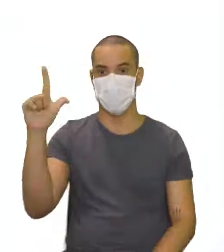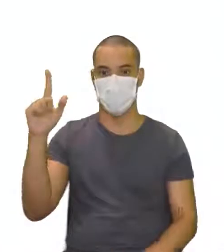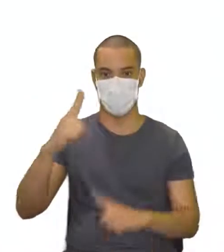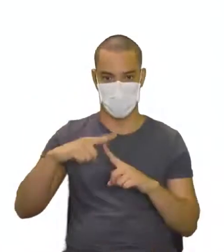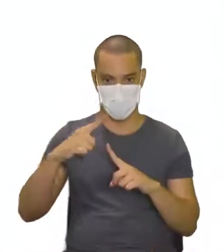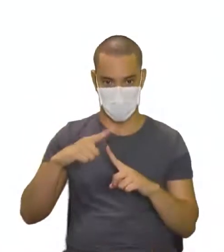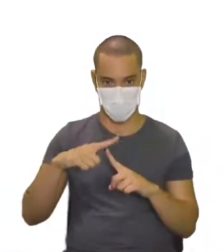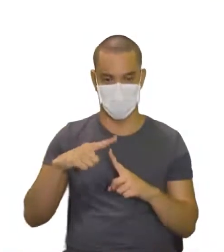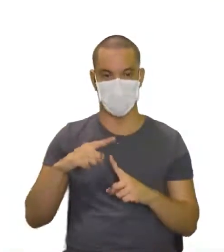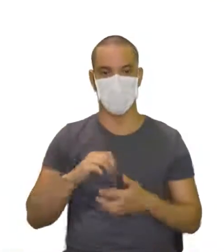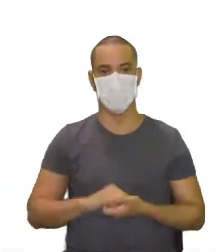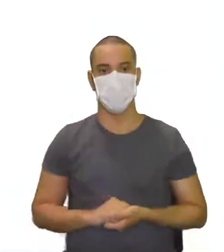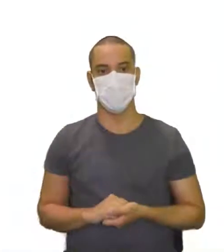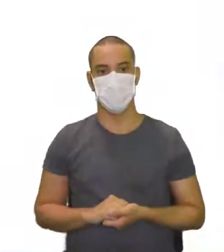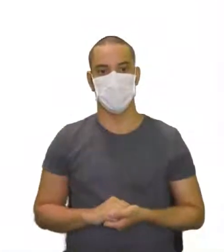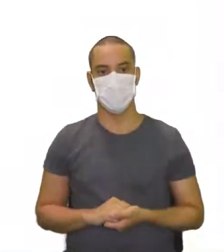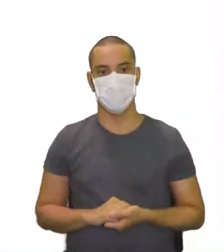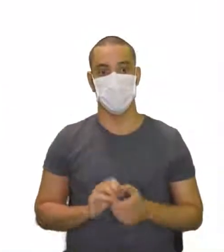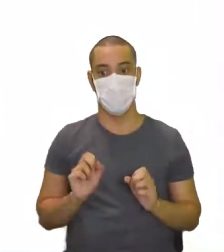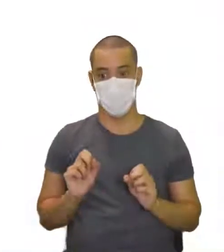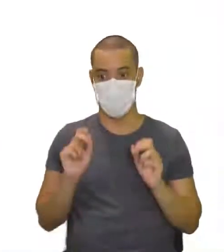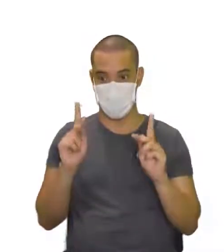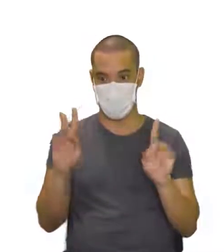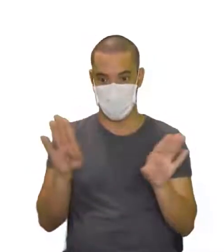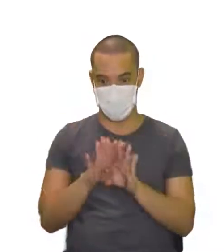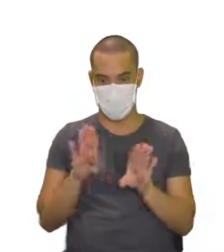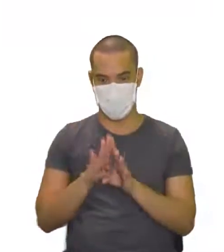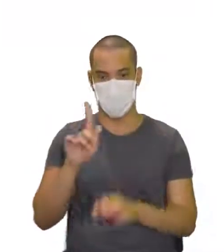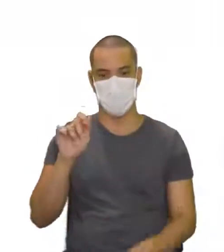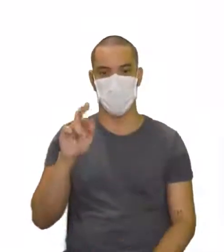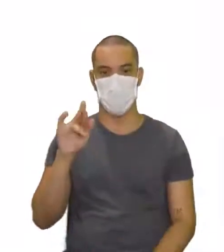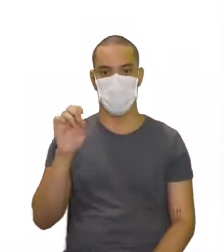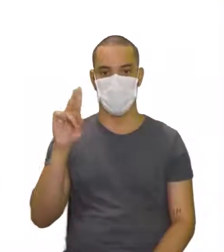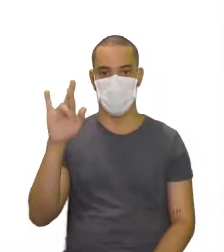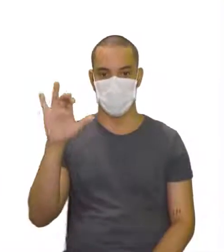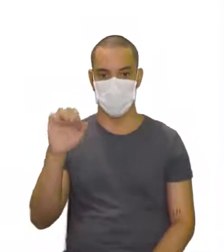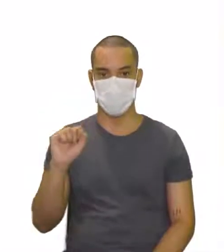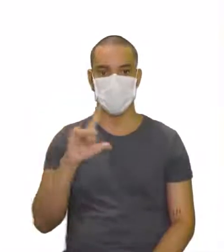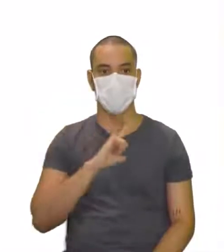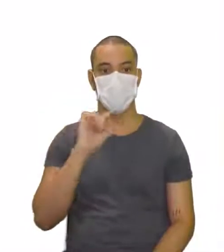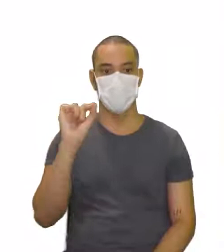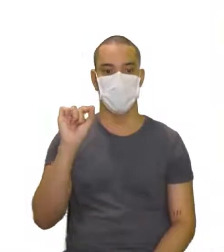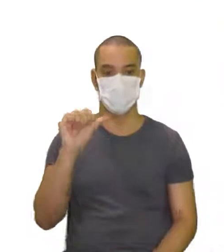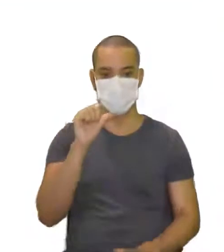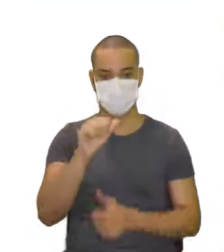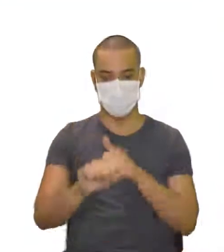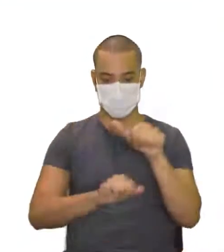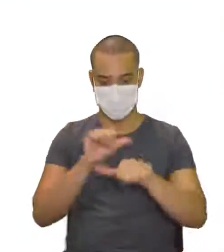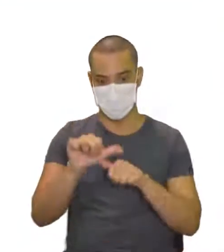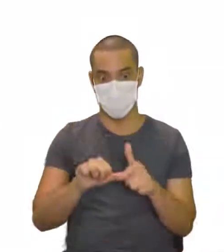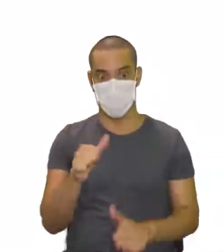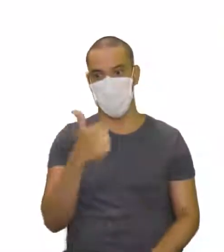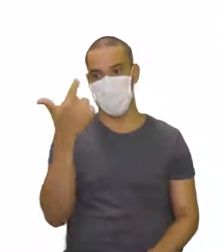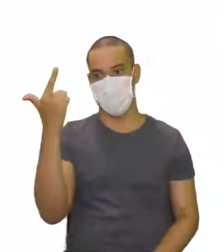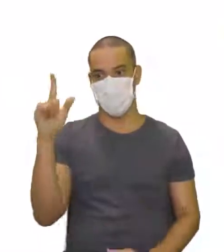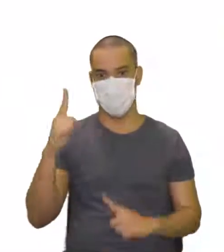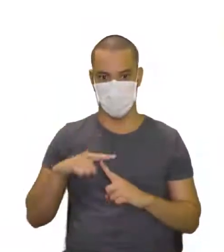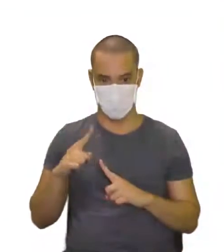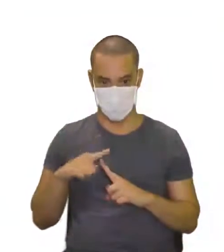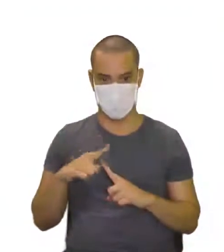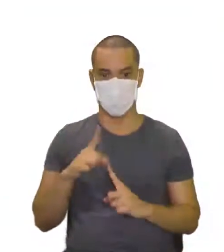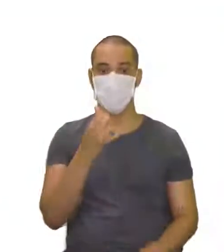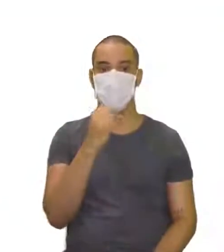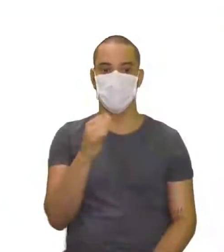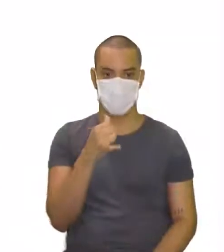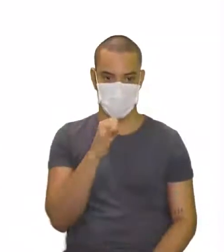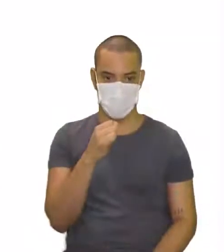energia, ok? E nós vimos que geradores de energia, eles transformam outro tipo de energia em